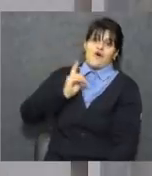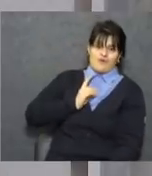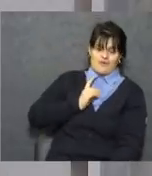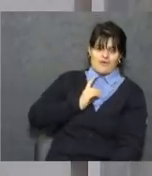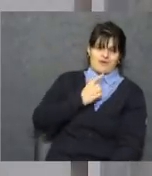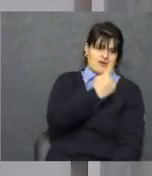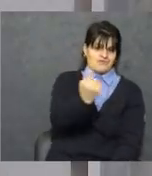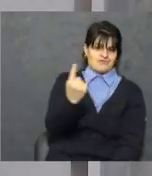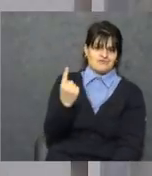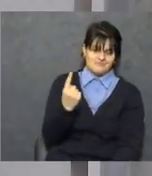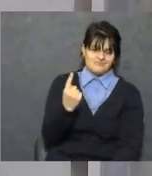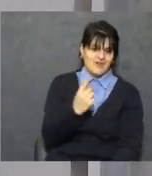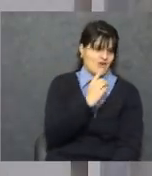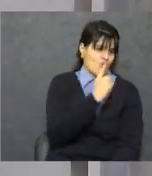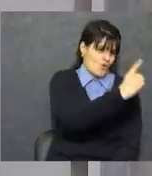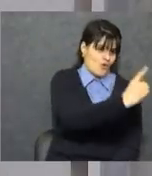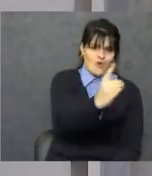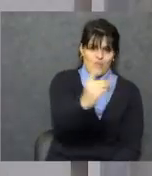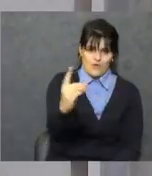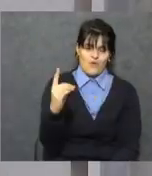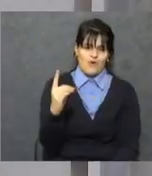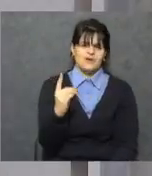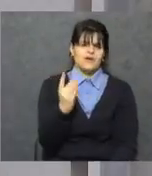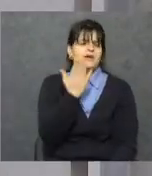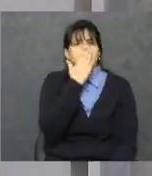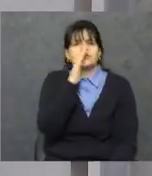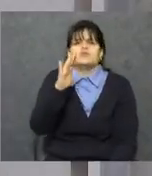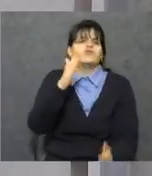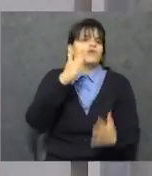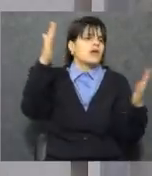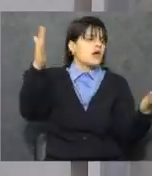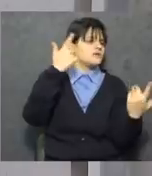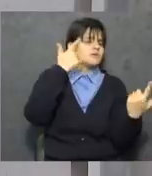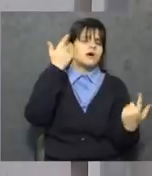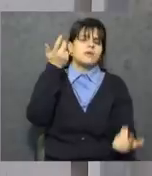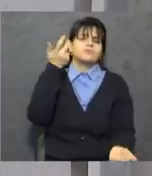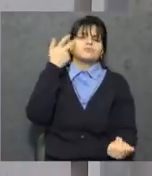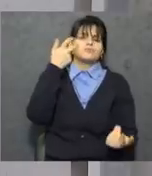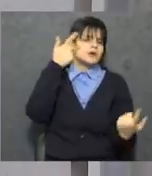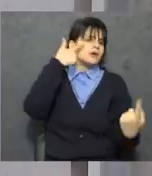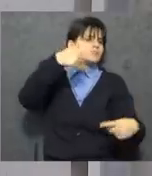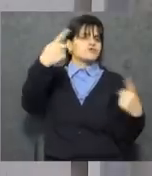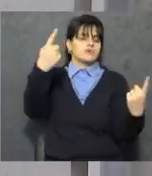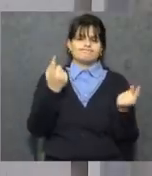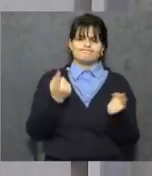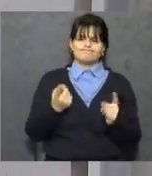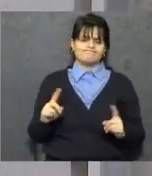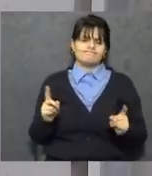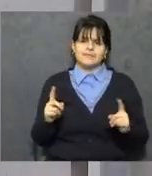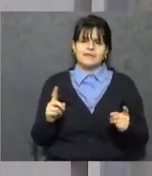Não se trata de realizar grandes ações, de fazer grandes coisas, de tomar grandes